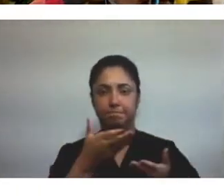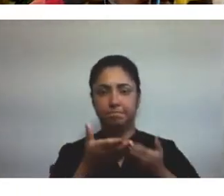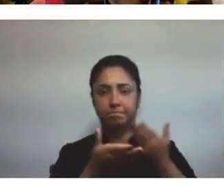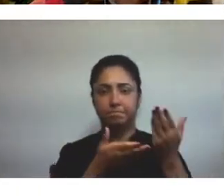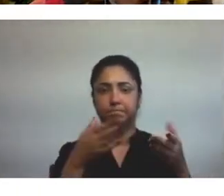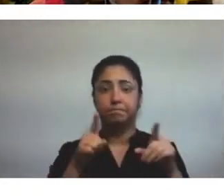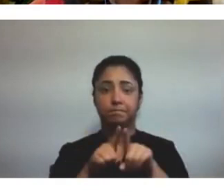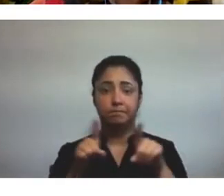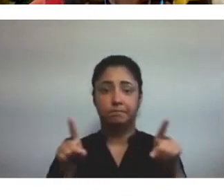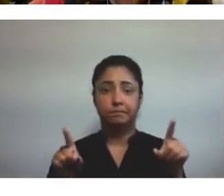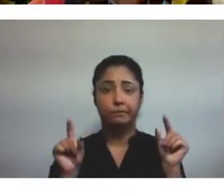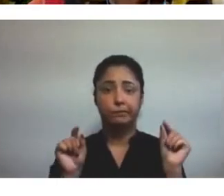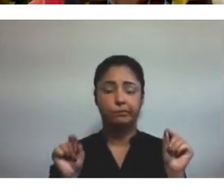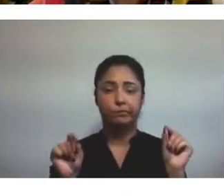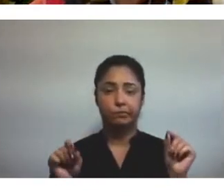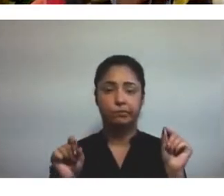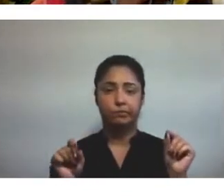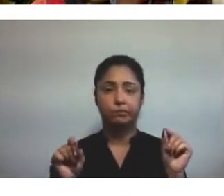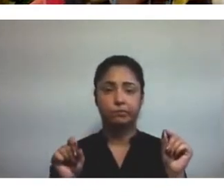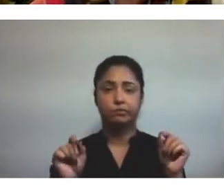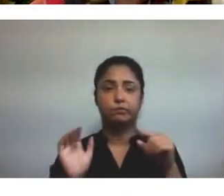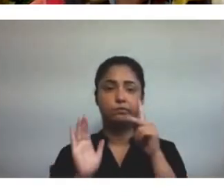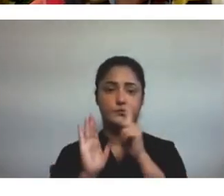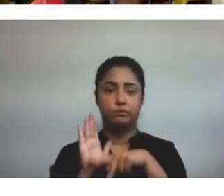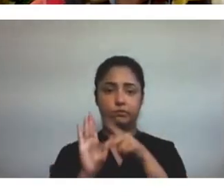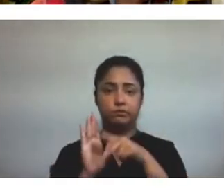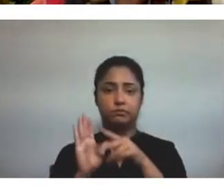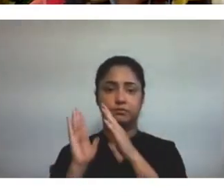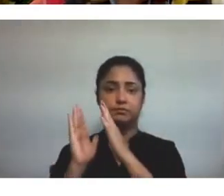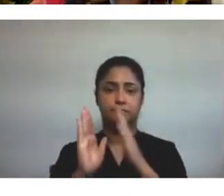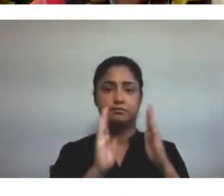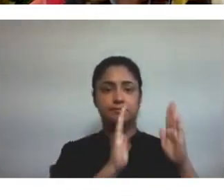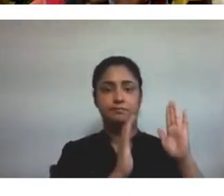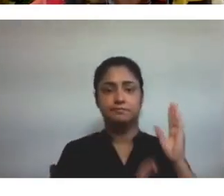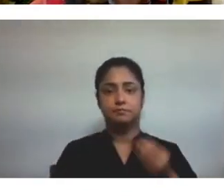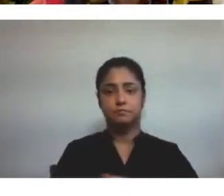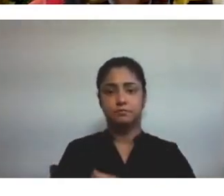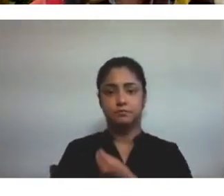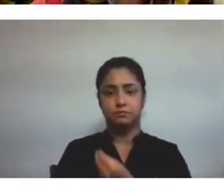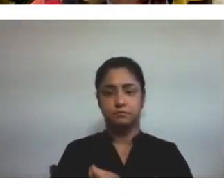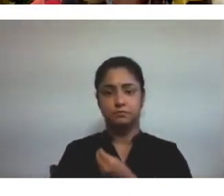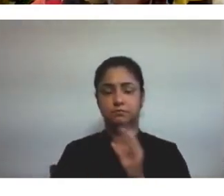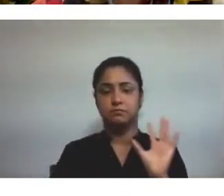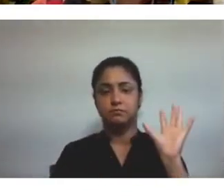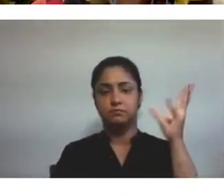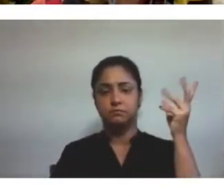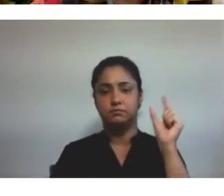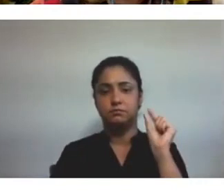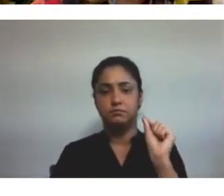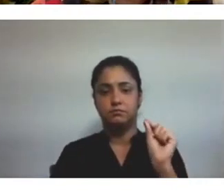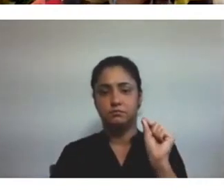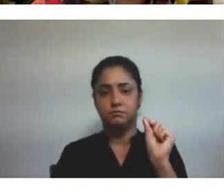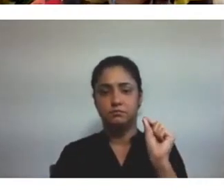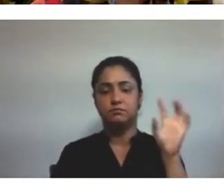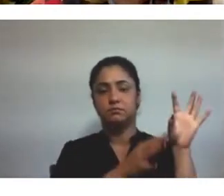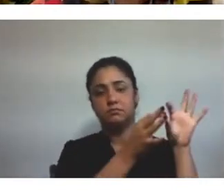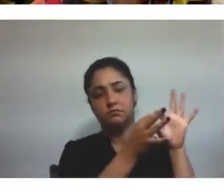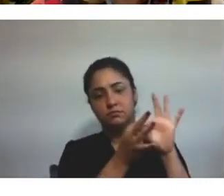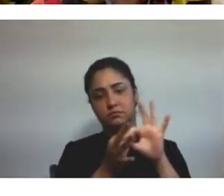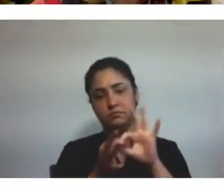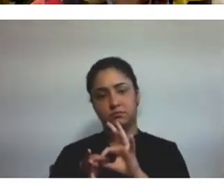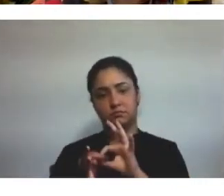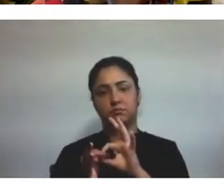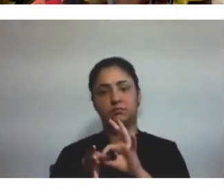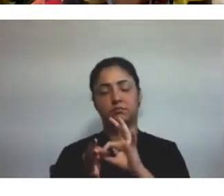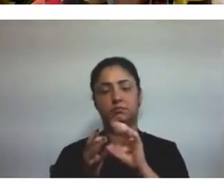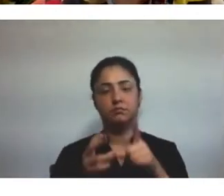Então, esse projeto Biblioteca Viva, ele ocorre num contexto de uma